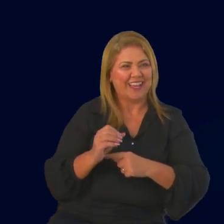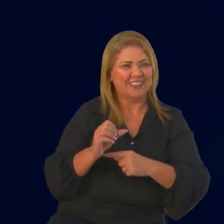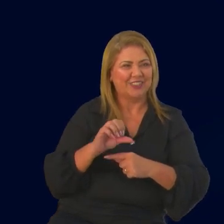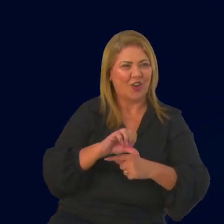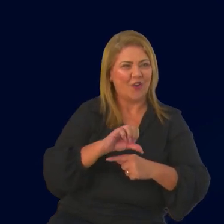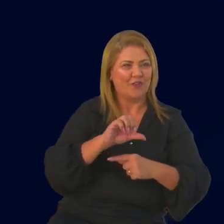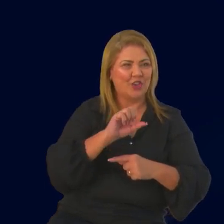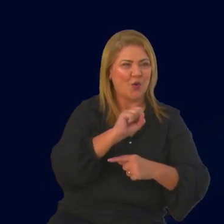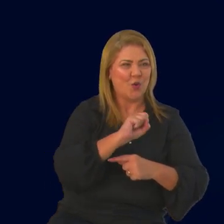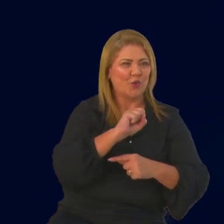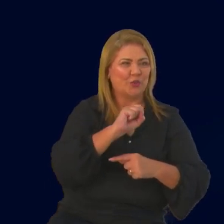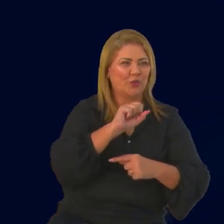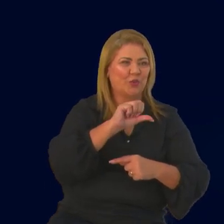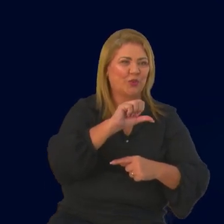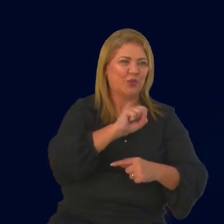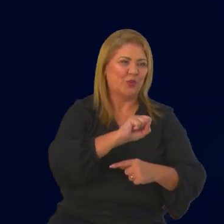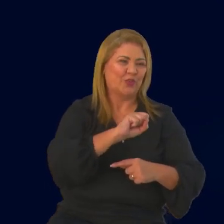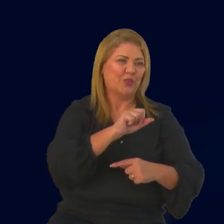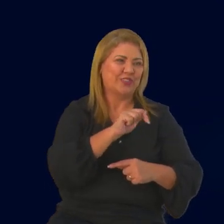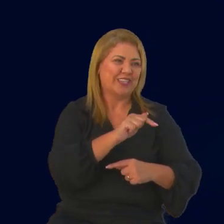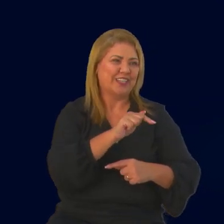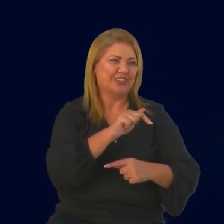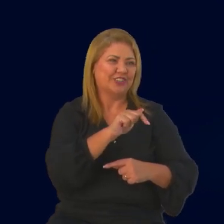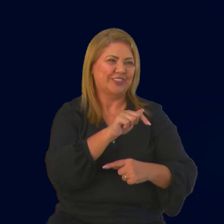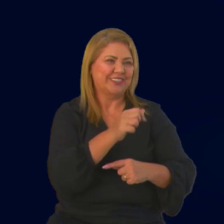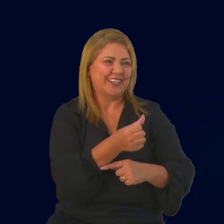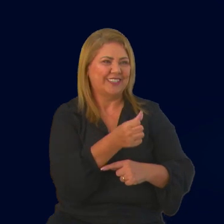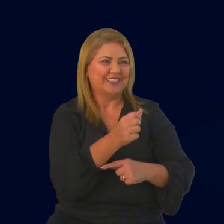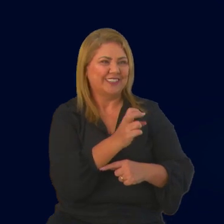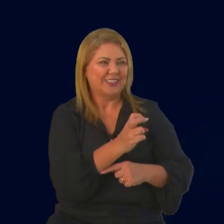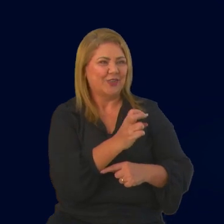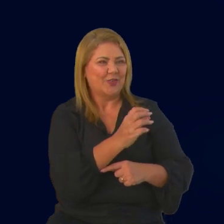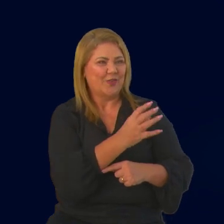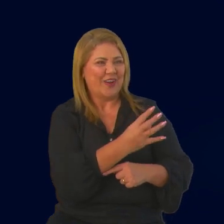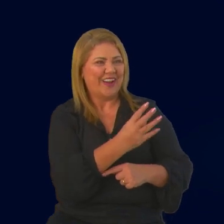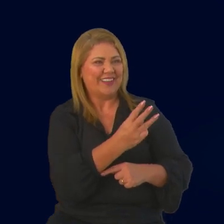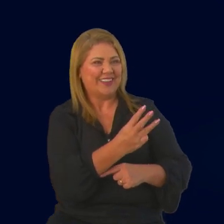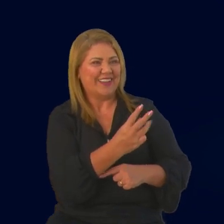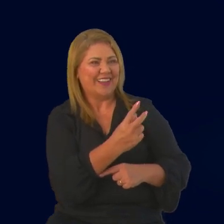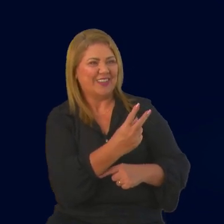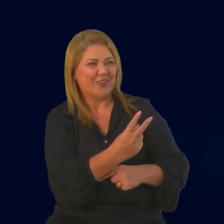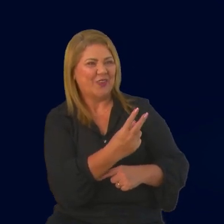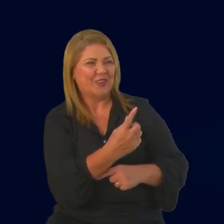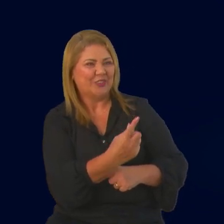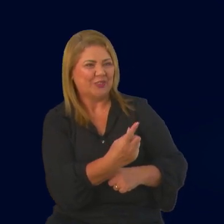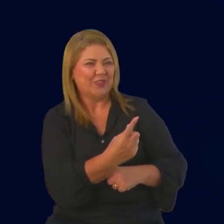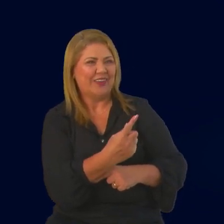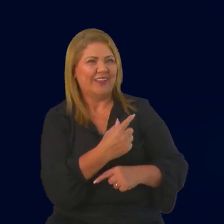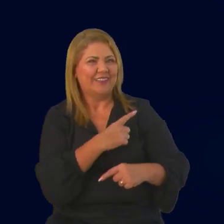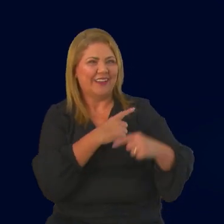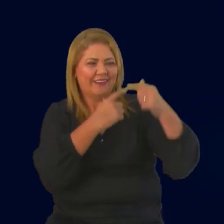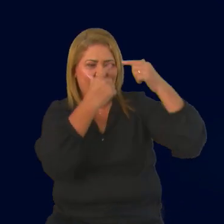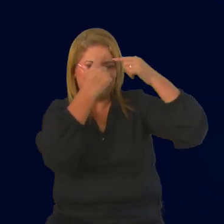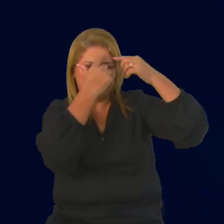esquerdo, que é o cérebro mais racional. Então, é uma estratégia, uma dica.